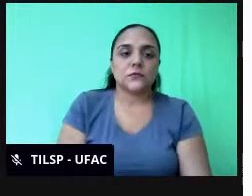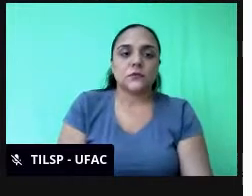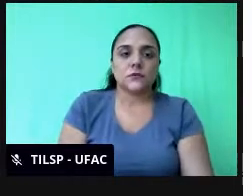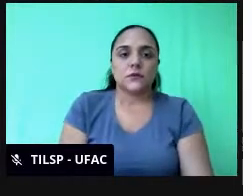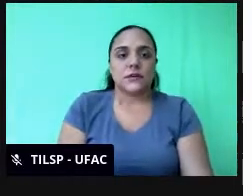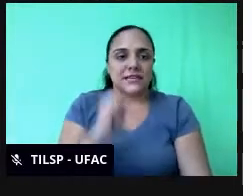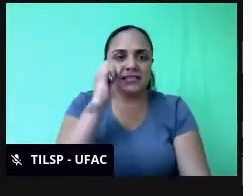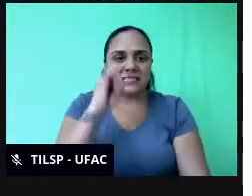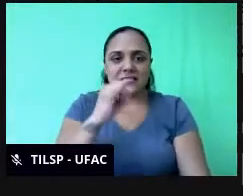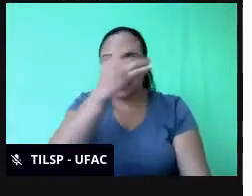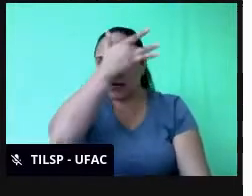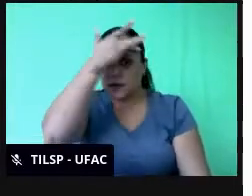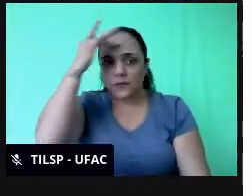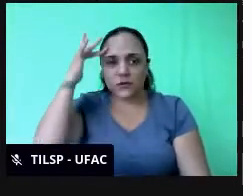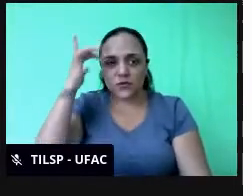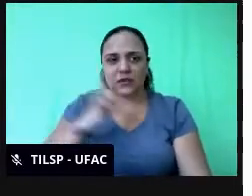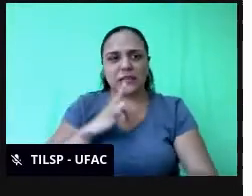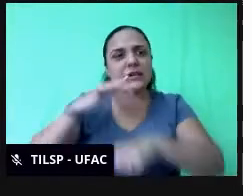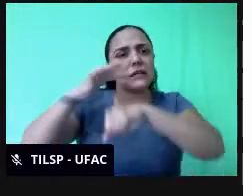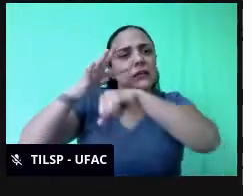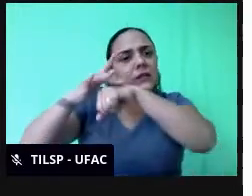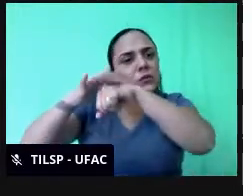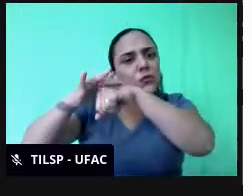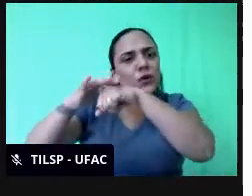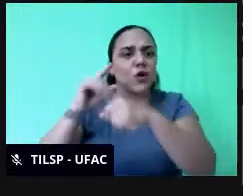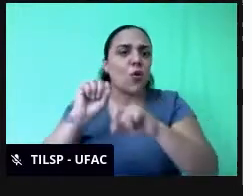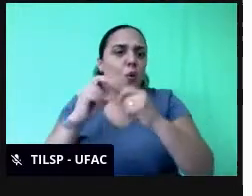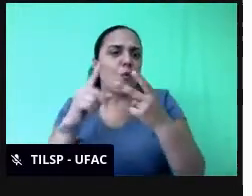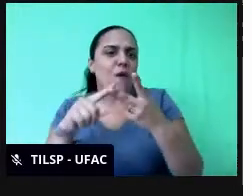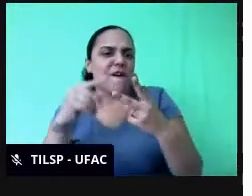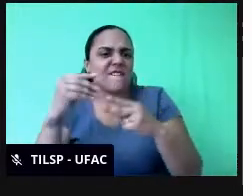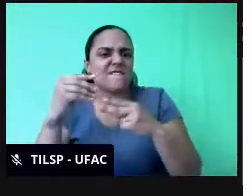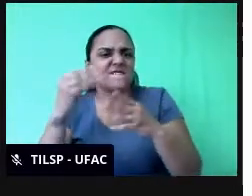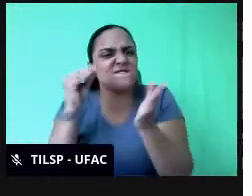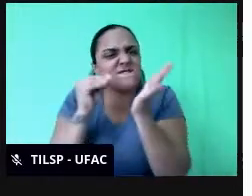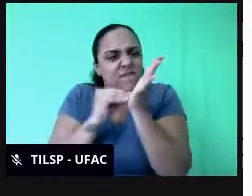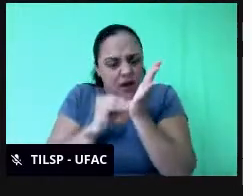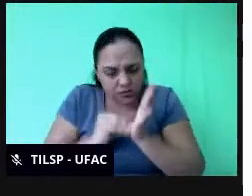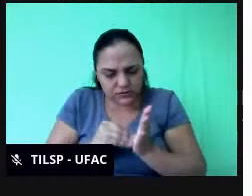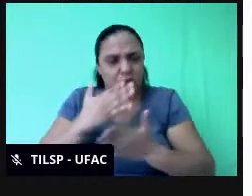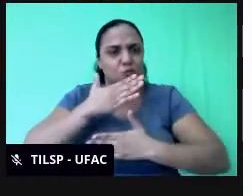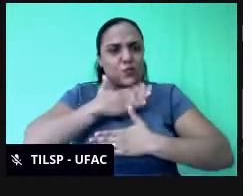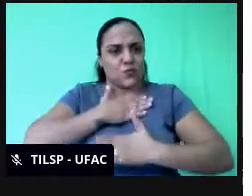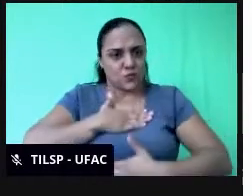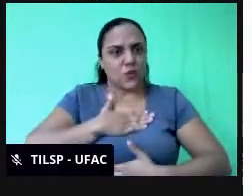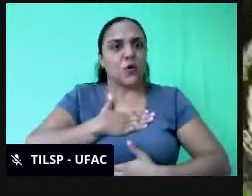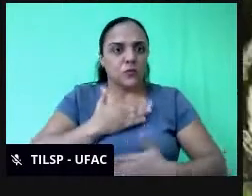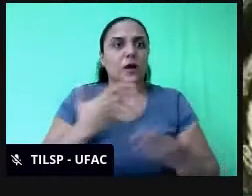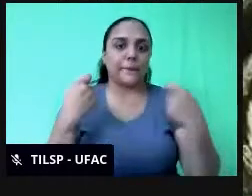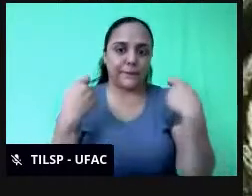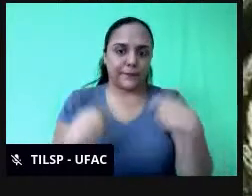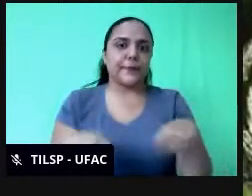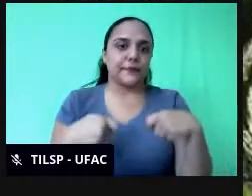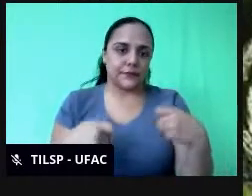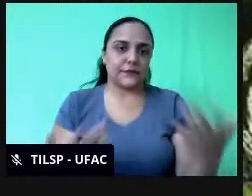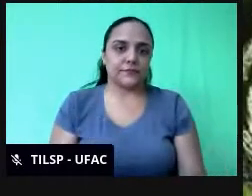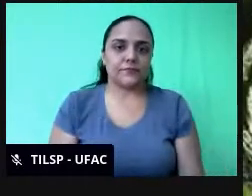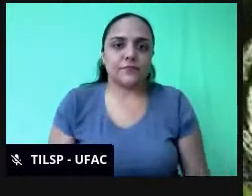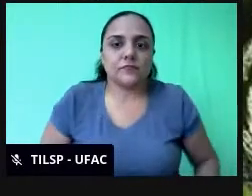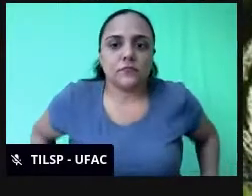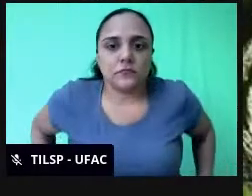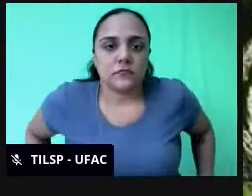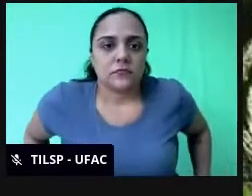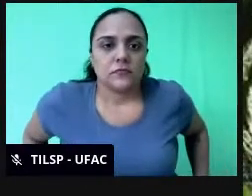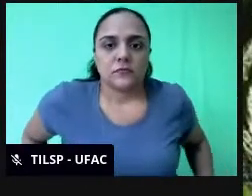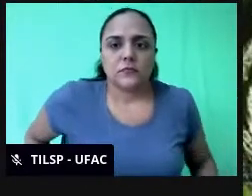uma deficiência, ele vai precisar de uma suplementação, até mesmo em doses farmacológicas. Para